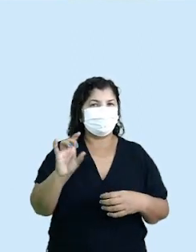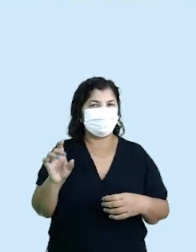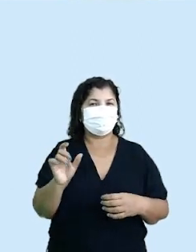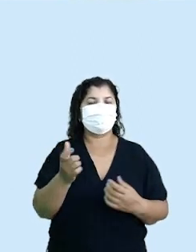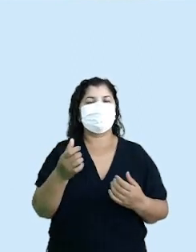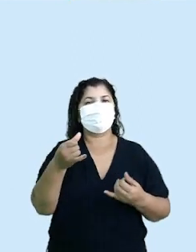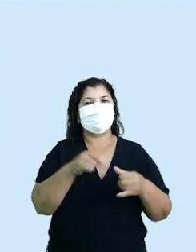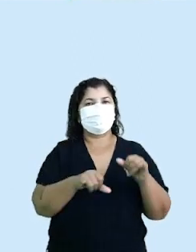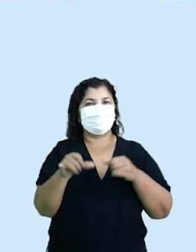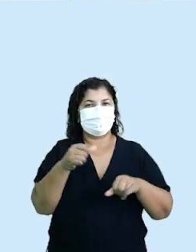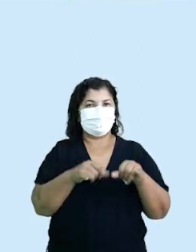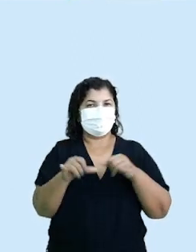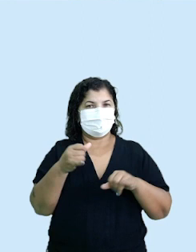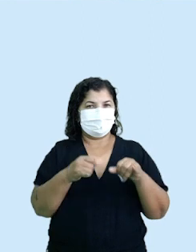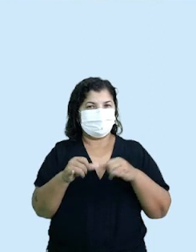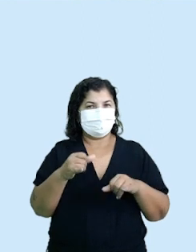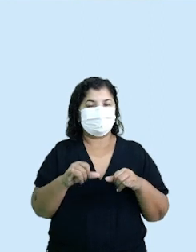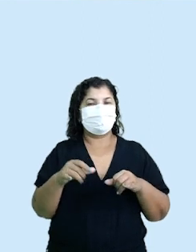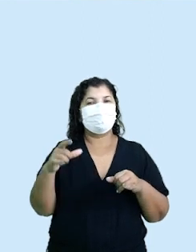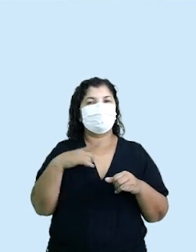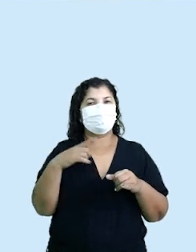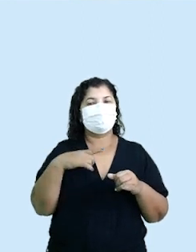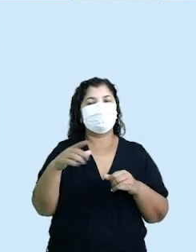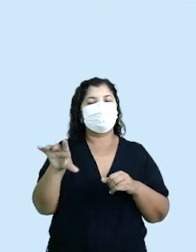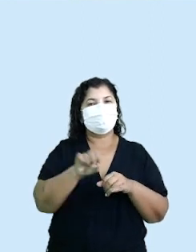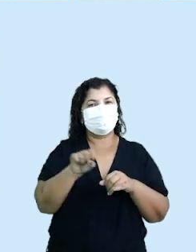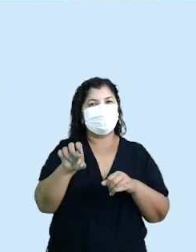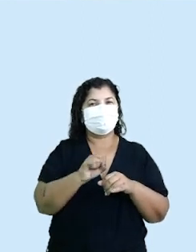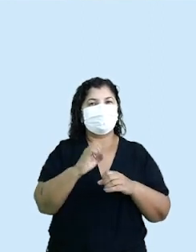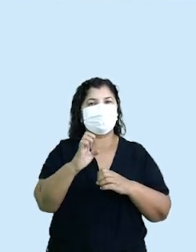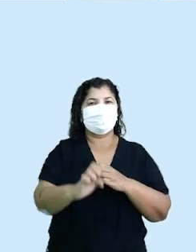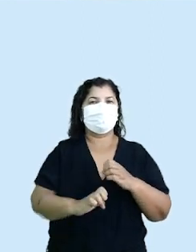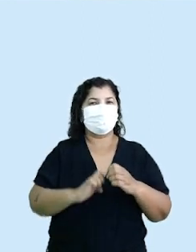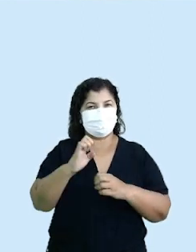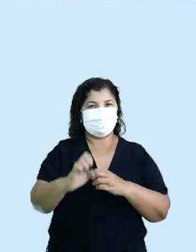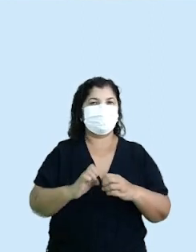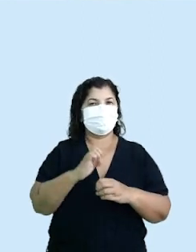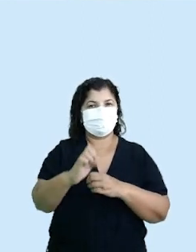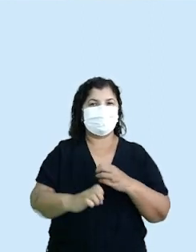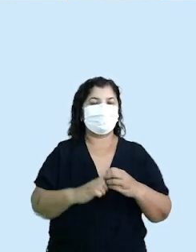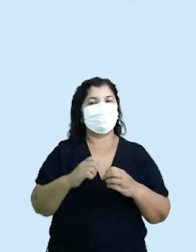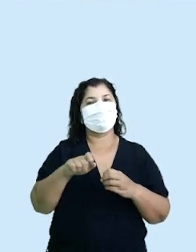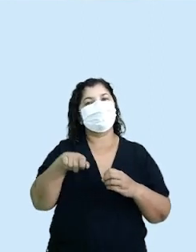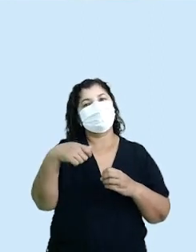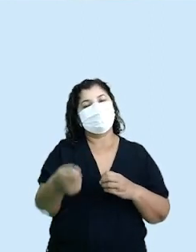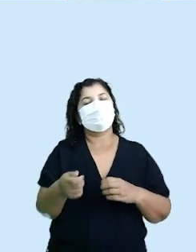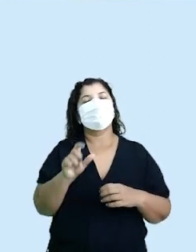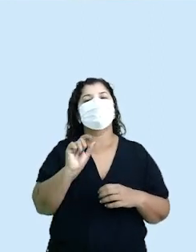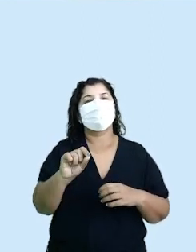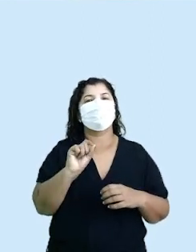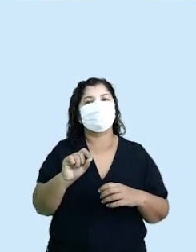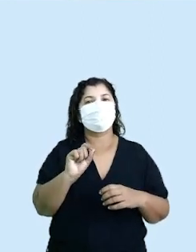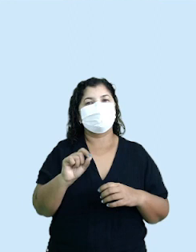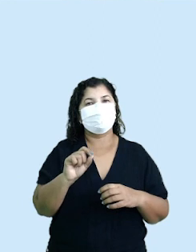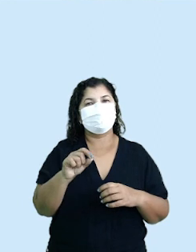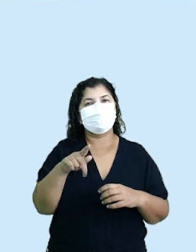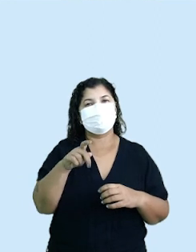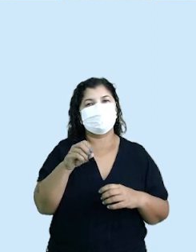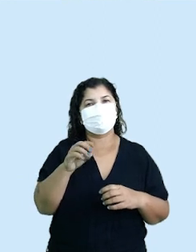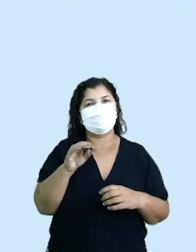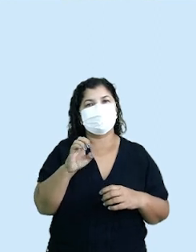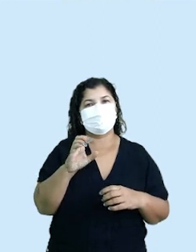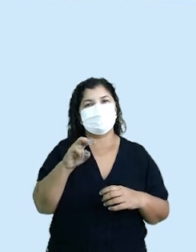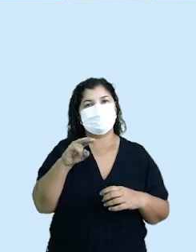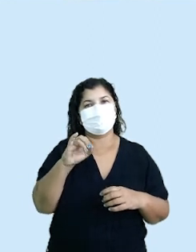tem uma tendência a ganhar elétrons. Essa tendência a gente chama formalmente de potencial